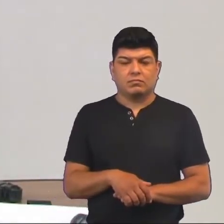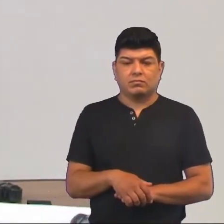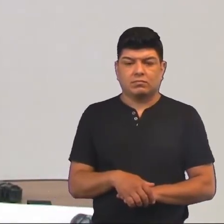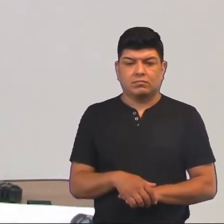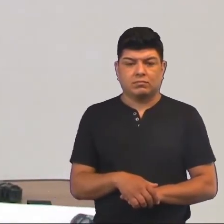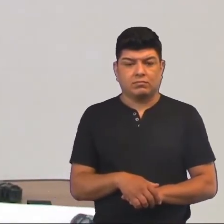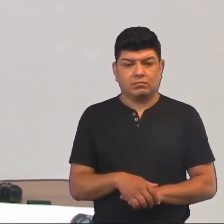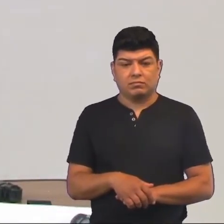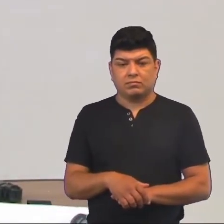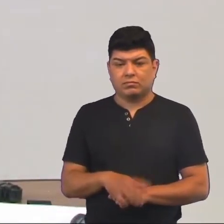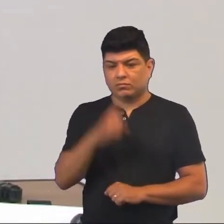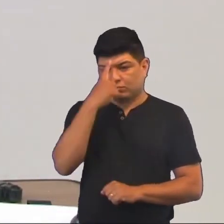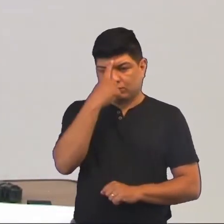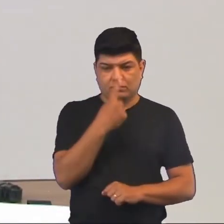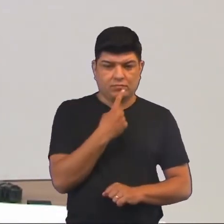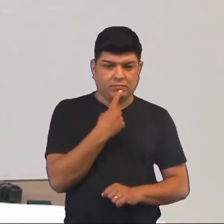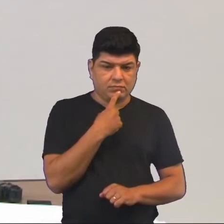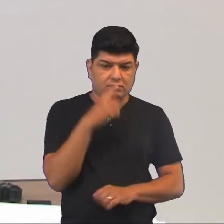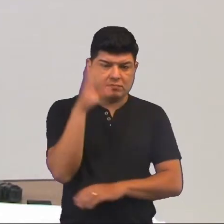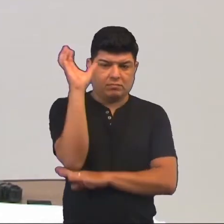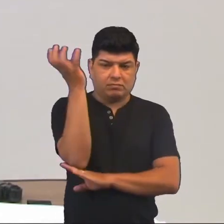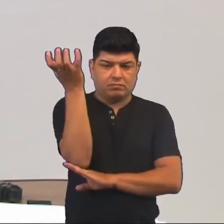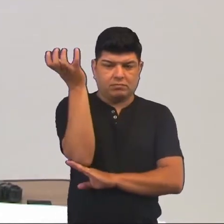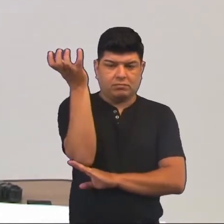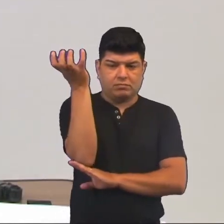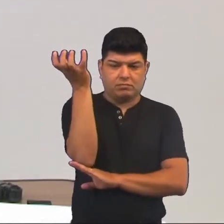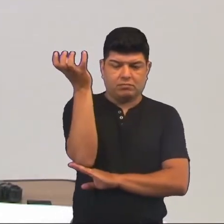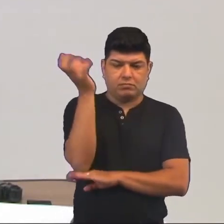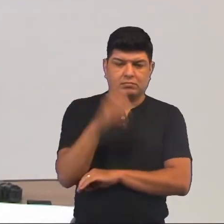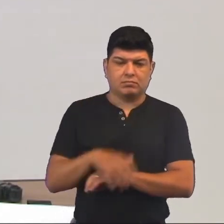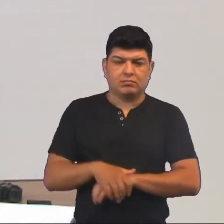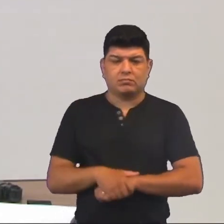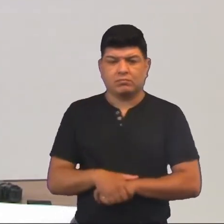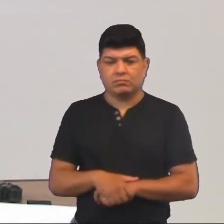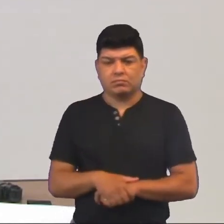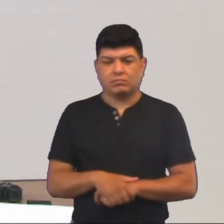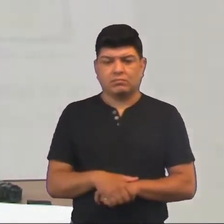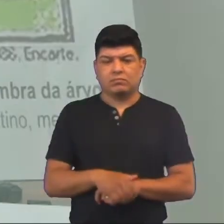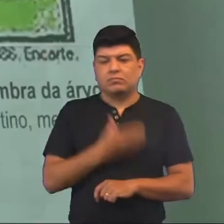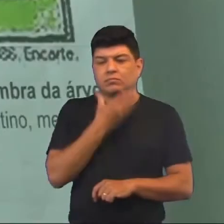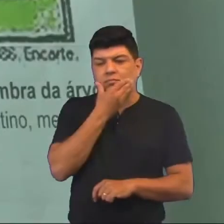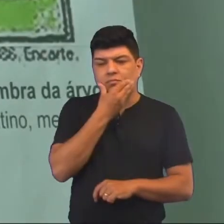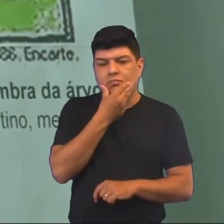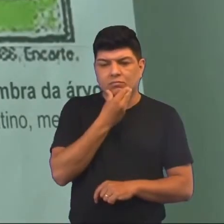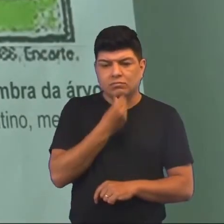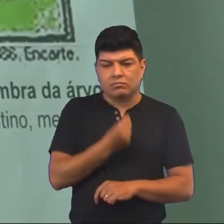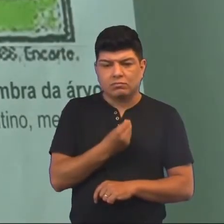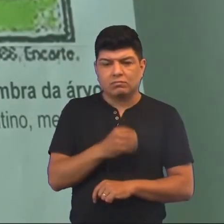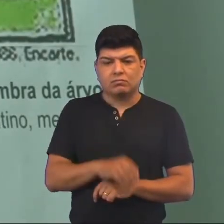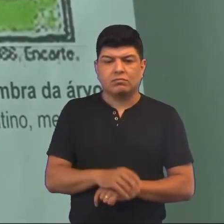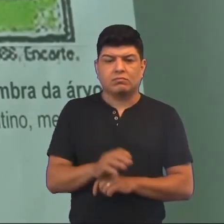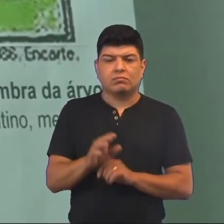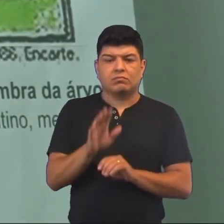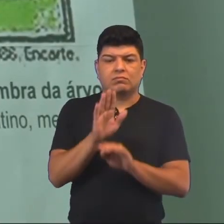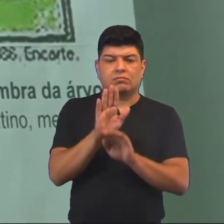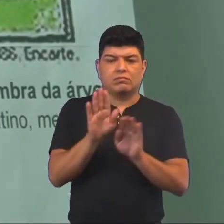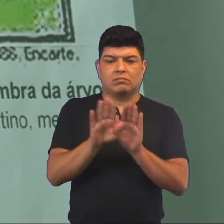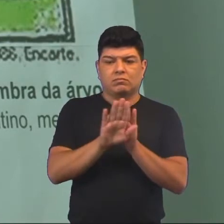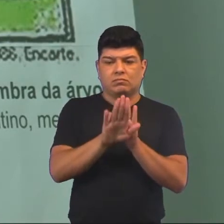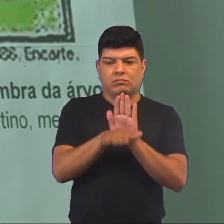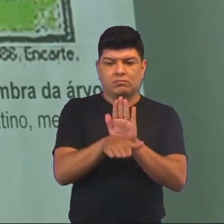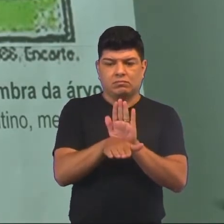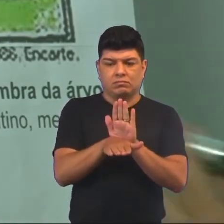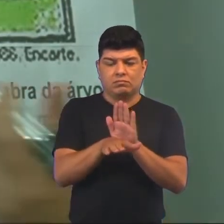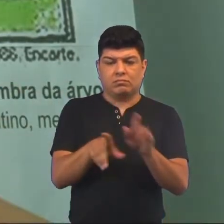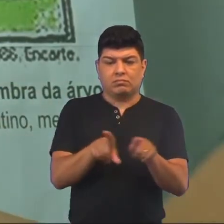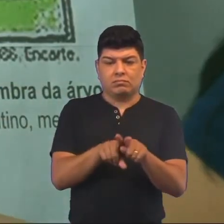A gente vê aqui na imagem, ó, uma árvore, ok? Nós vemos o menino e a projeção de sombra. Você tá vendo aqui a